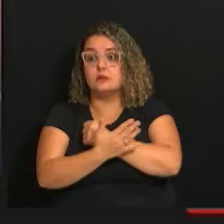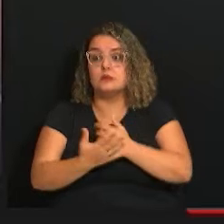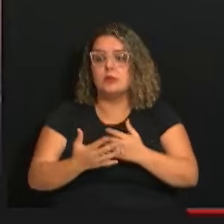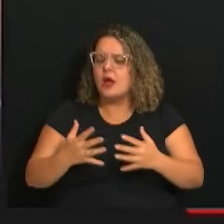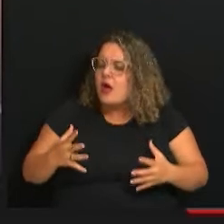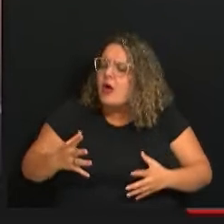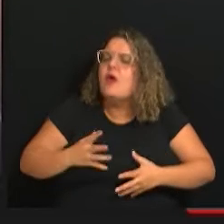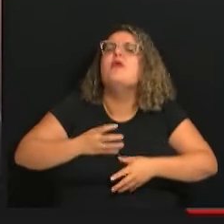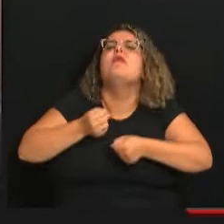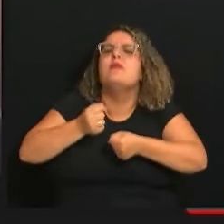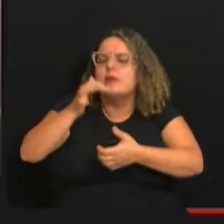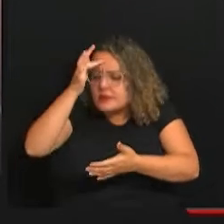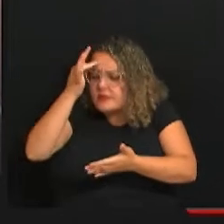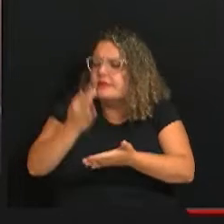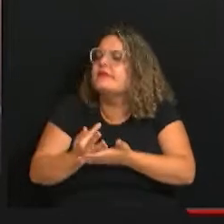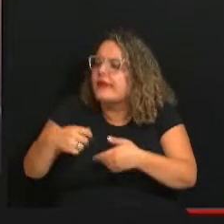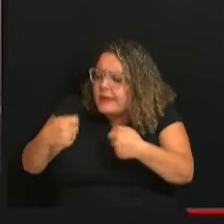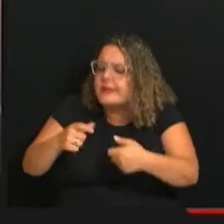e